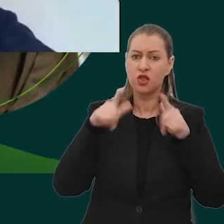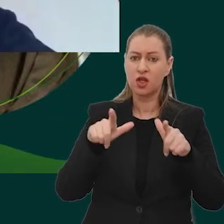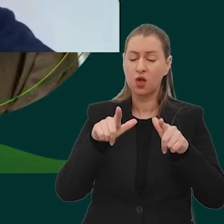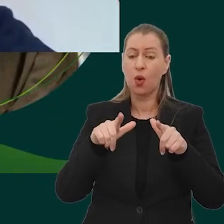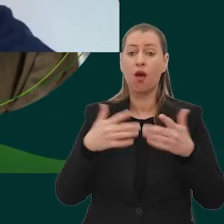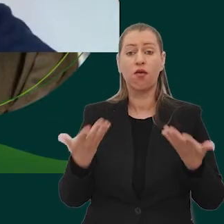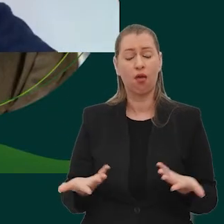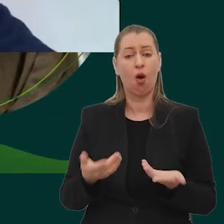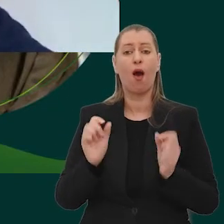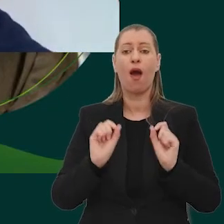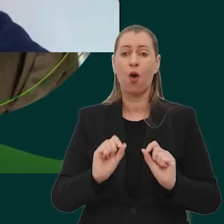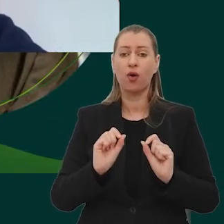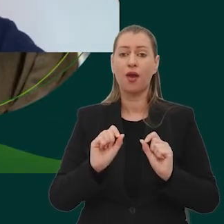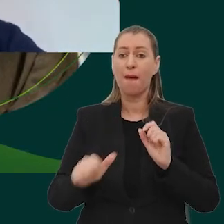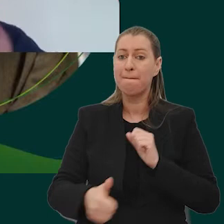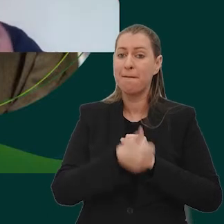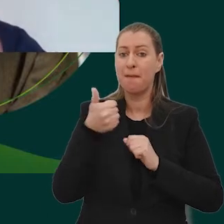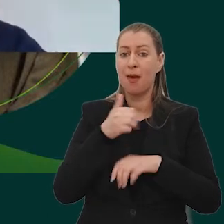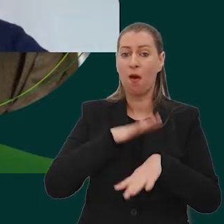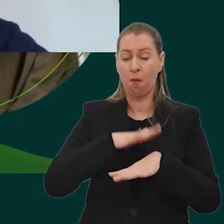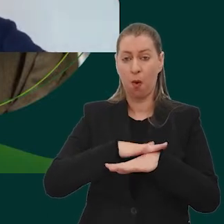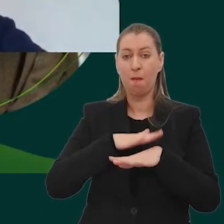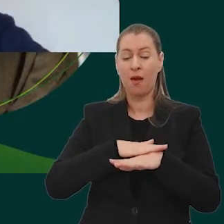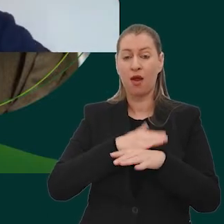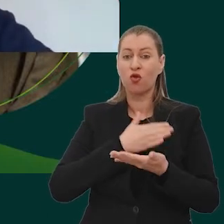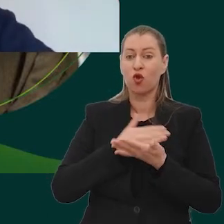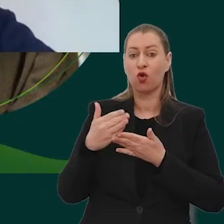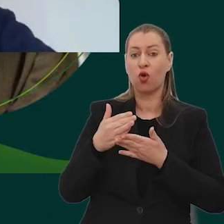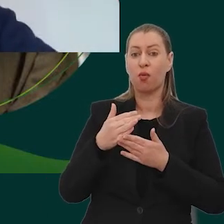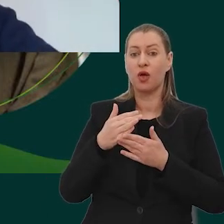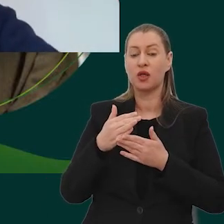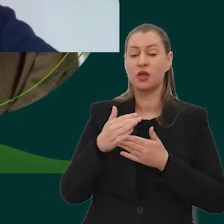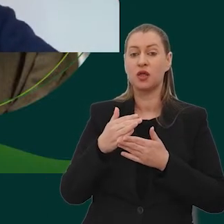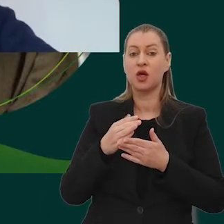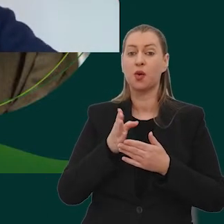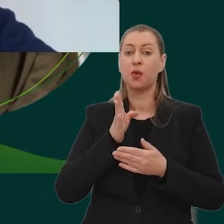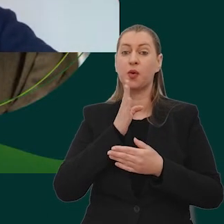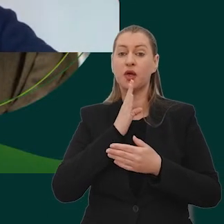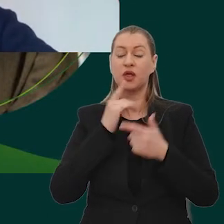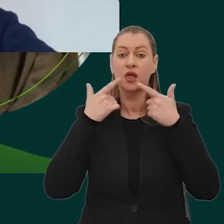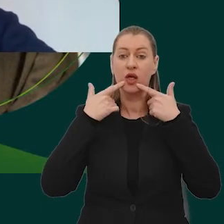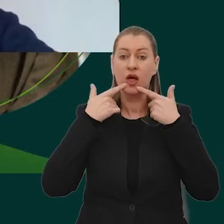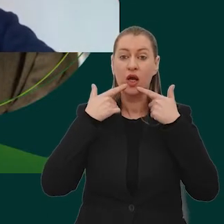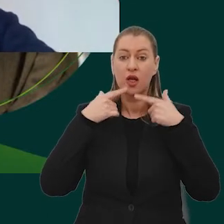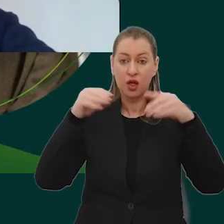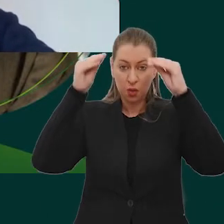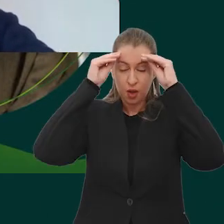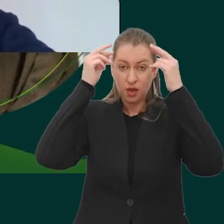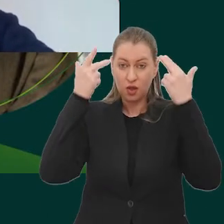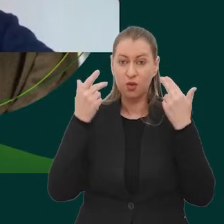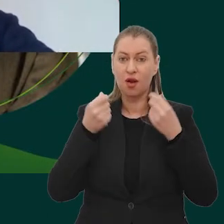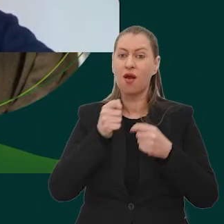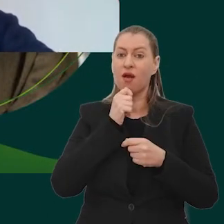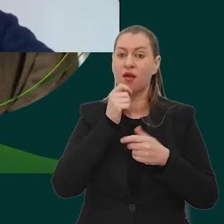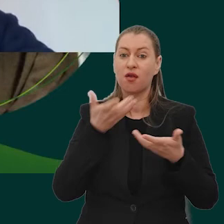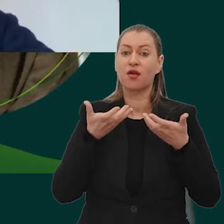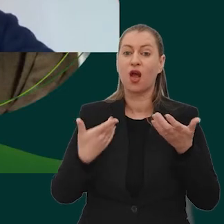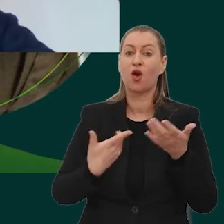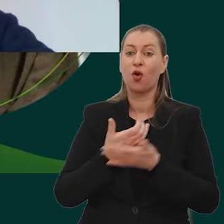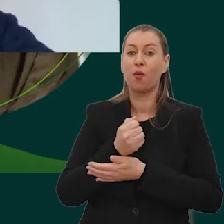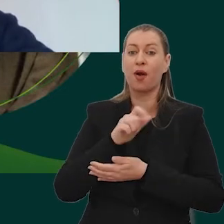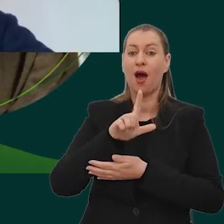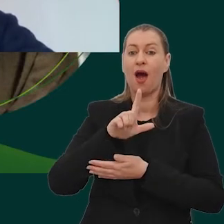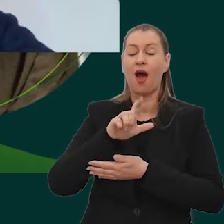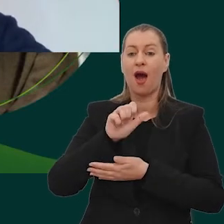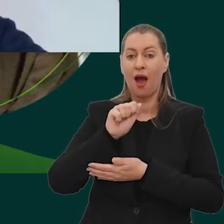Então foi praticamente um dos primeiros momentos que eles começaram a desbravar assim, processamento de linguagem natural. Eu ainda quero comprar um Alexa. Eu vi que tu